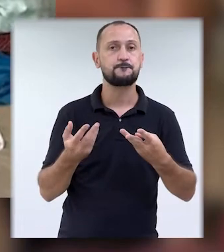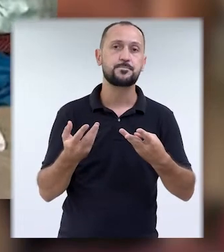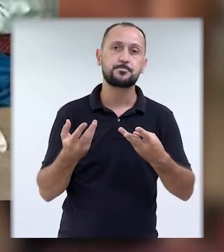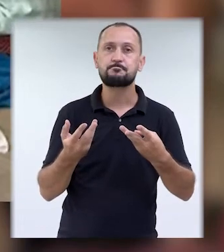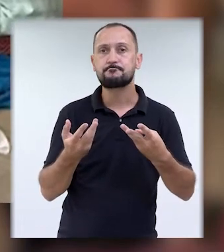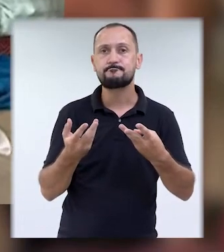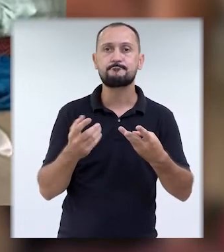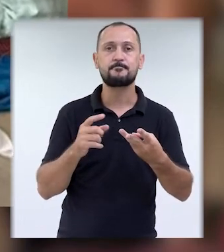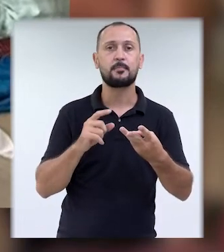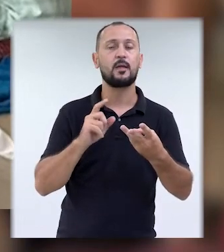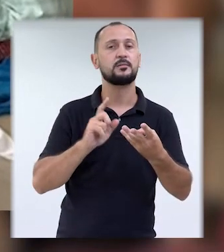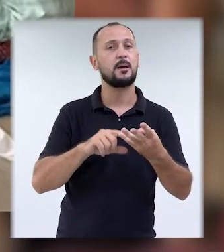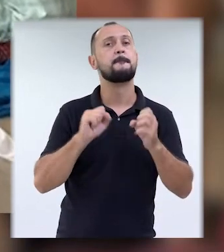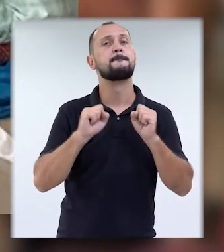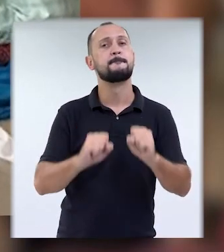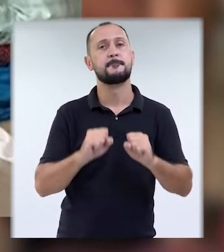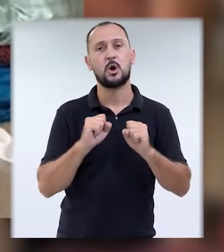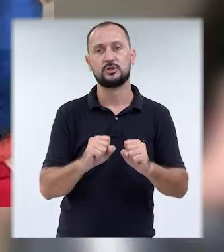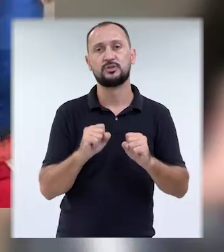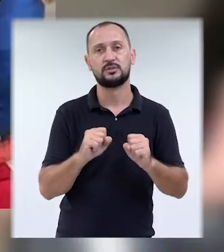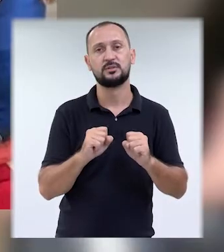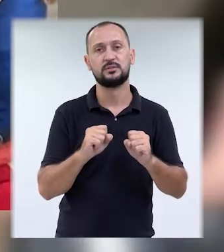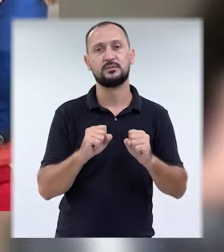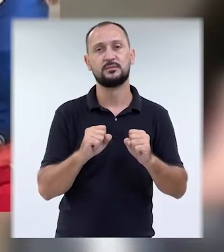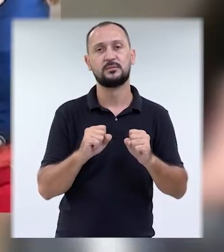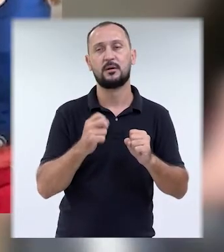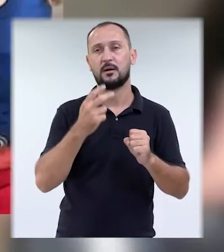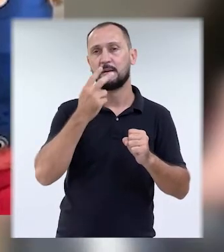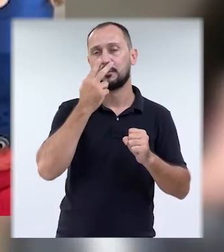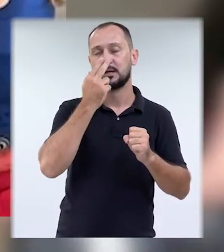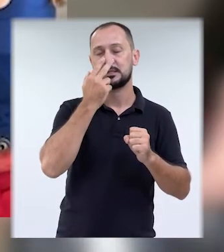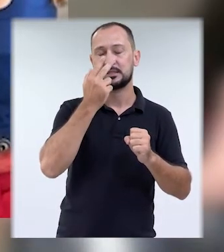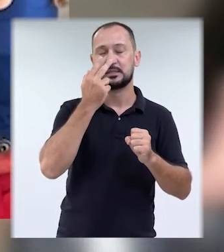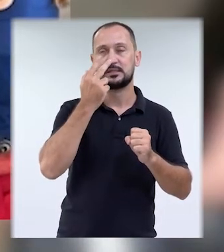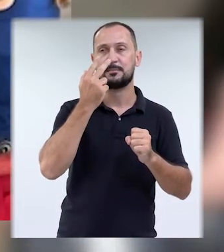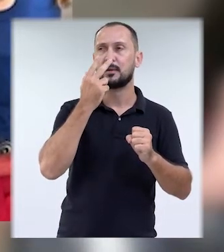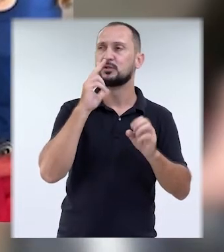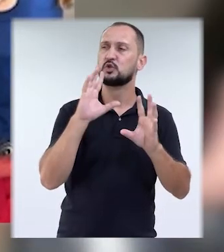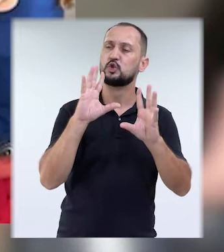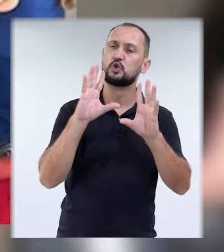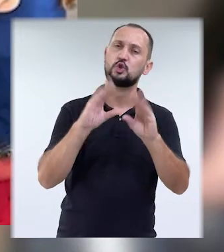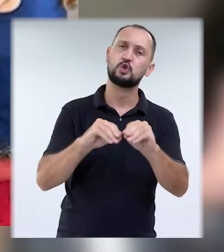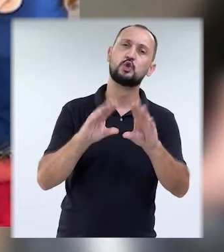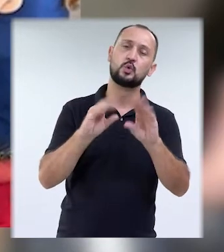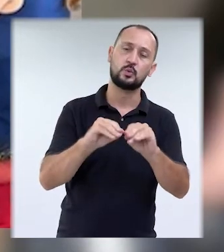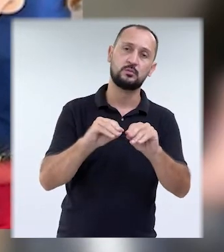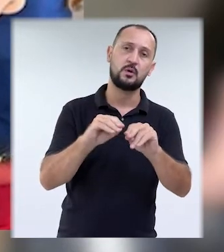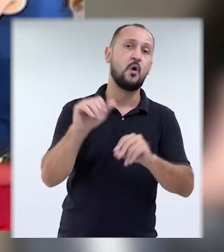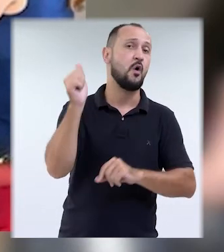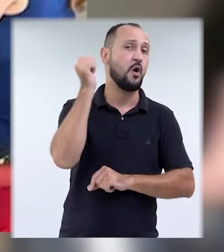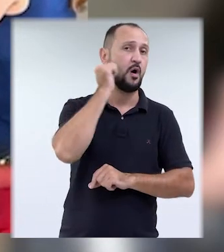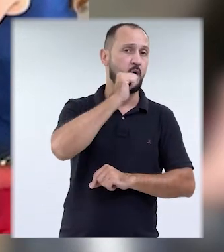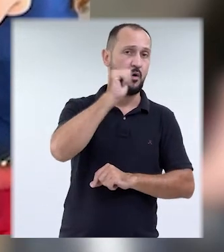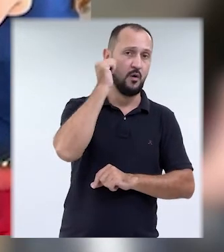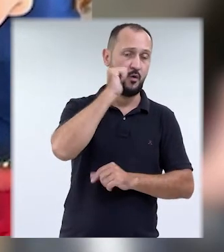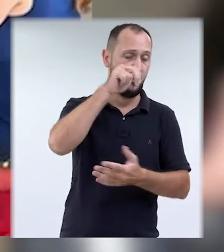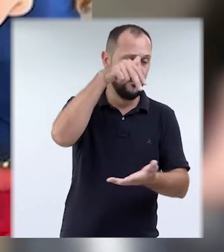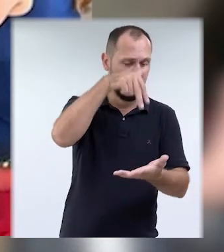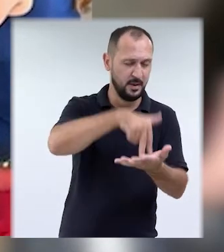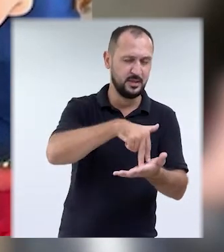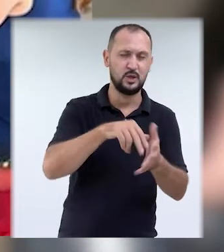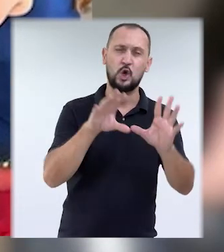poesia, essa parte pode se tornar sombria, né? Então, o feminino se torna